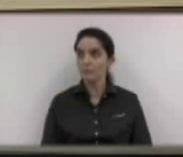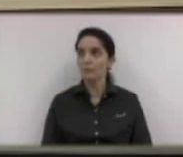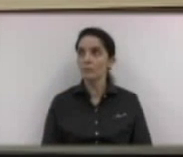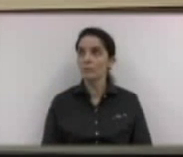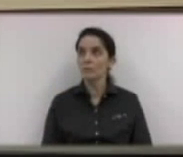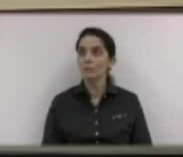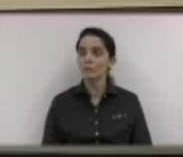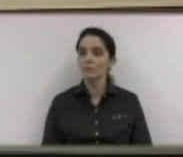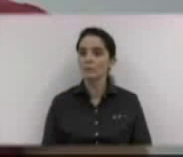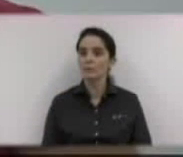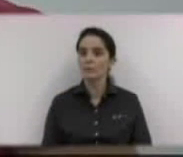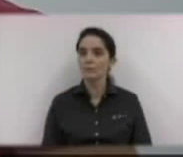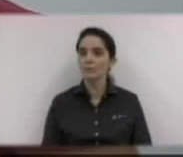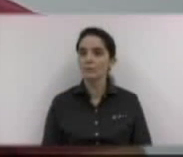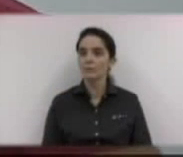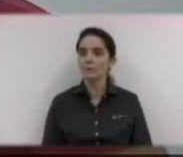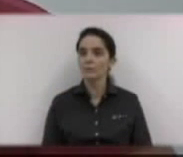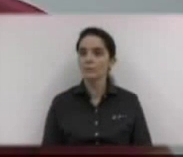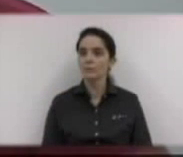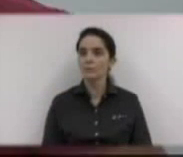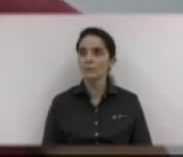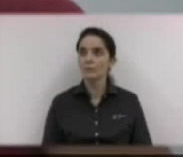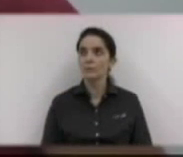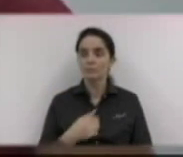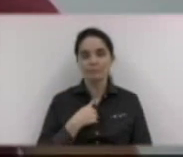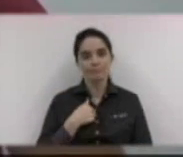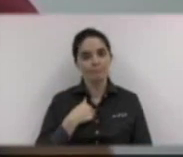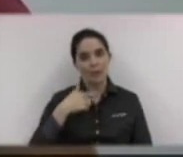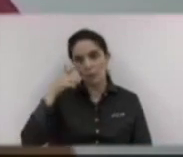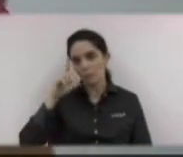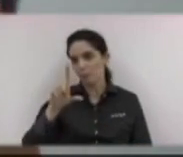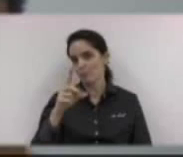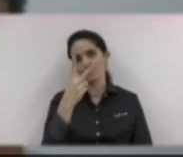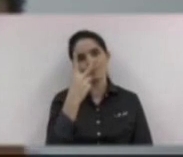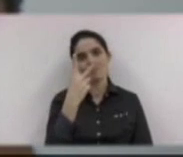Vereador Júlio, mas ficar 2 dias sem andar de bicicleta, eu não consigo.